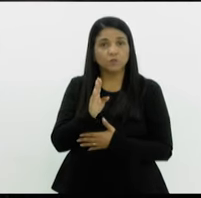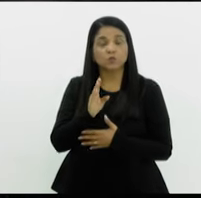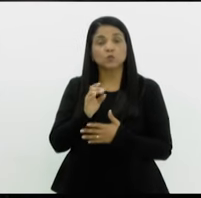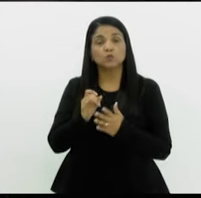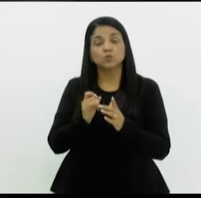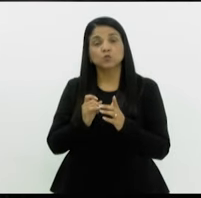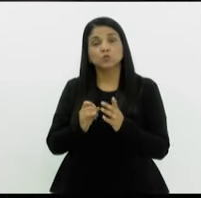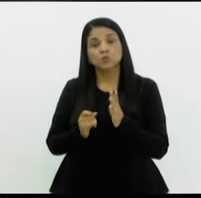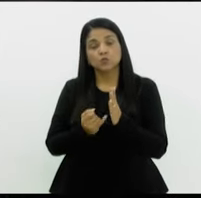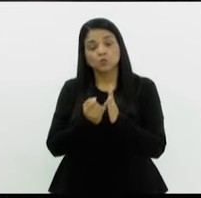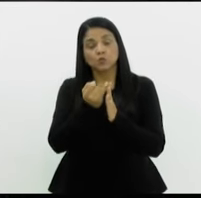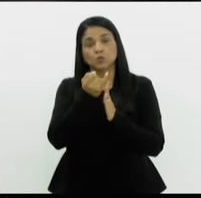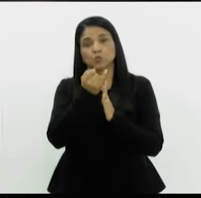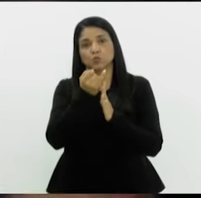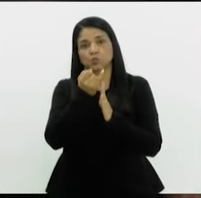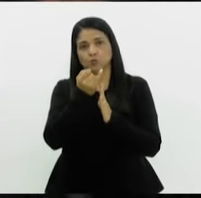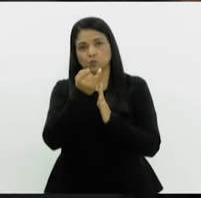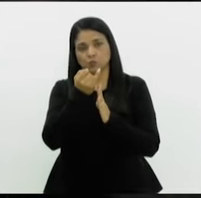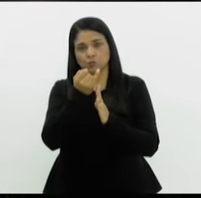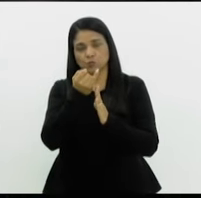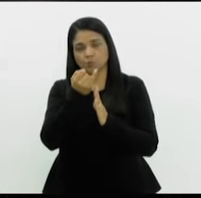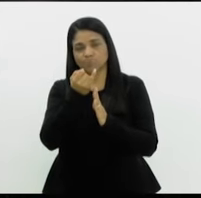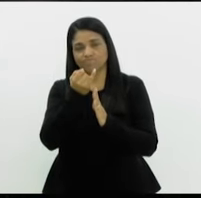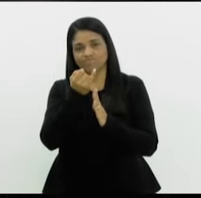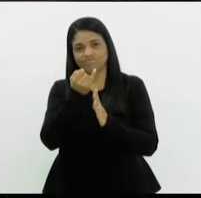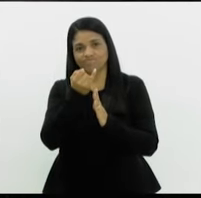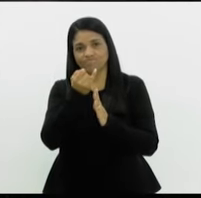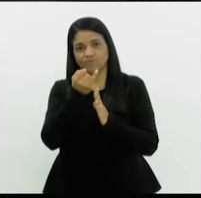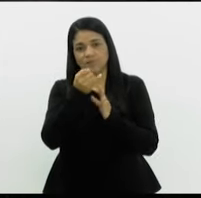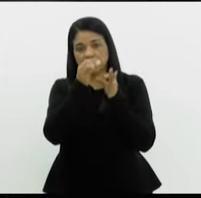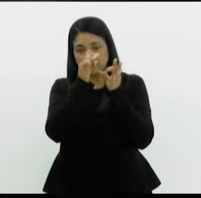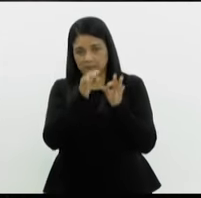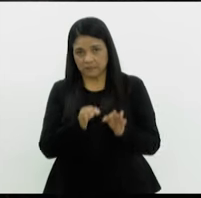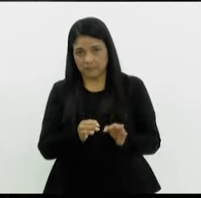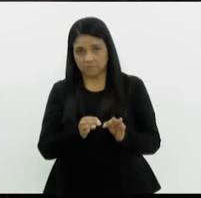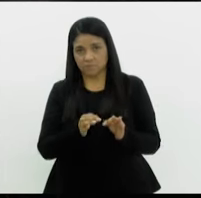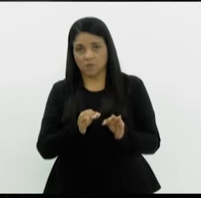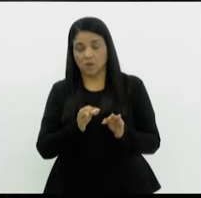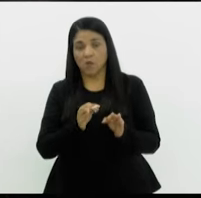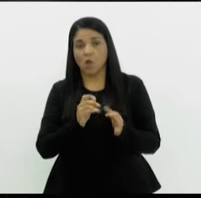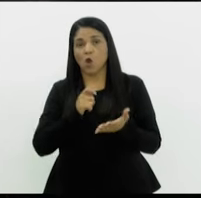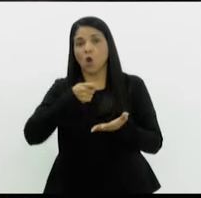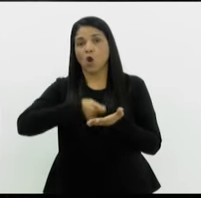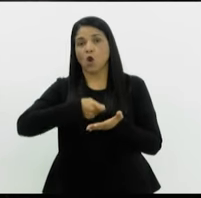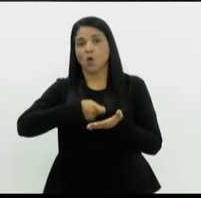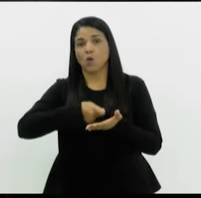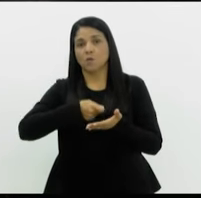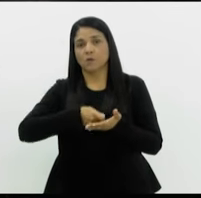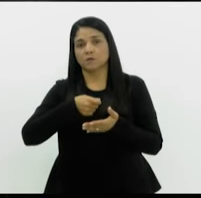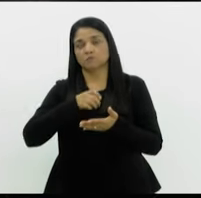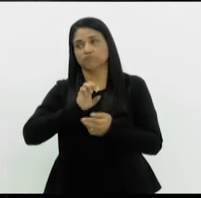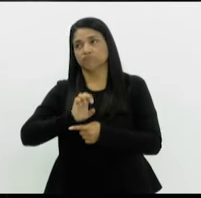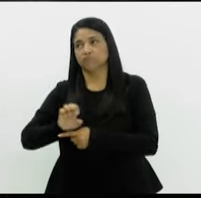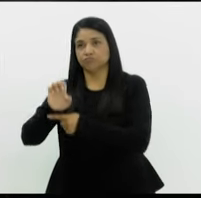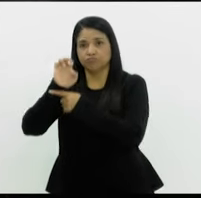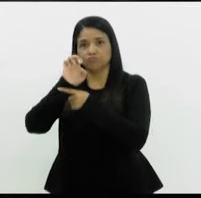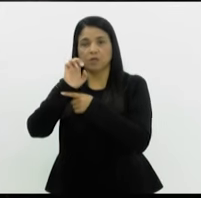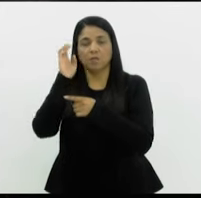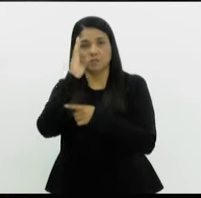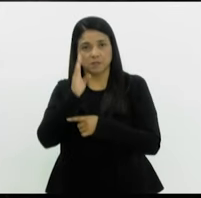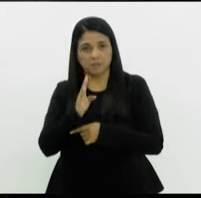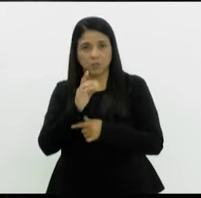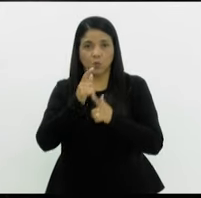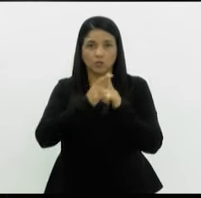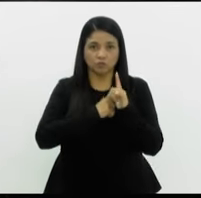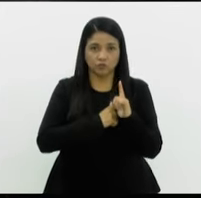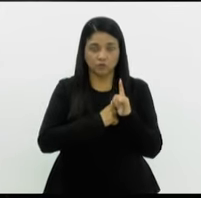juros justos a ser cobrado aos Estados brasileiros pelas dívidas contraídas com